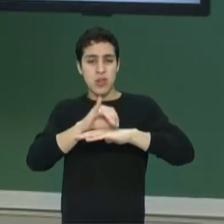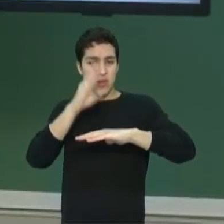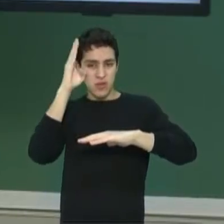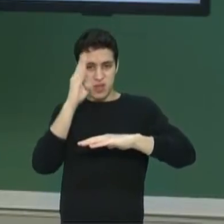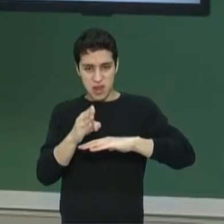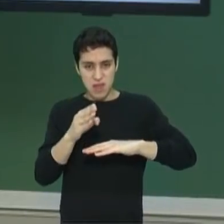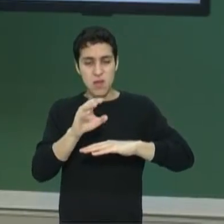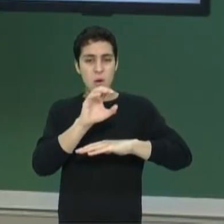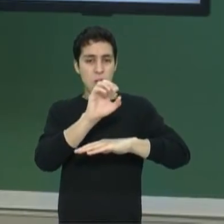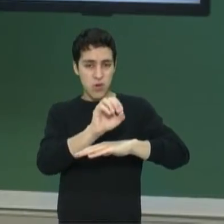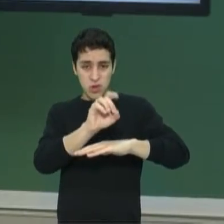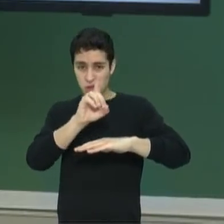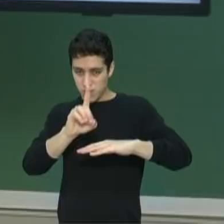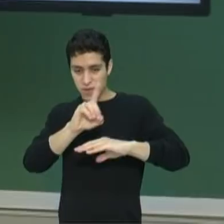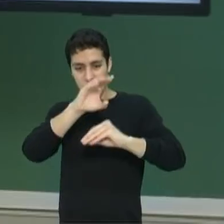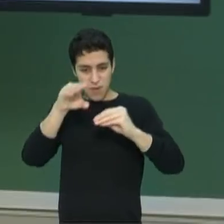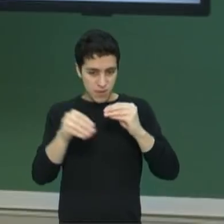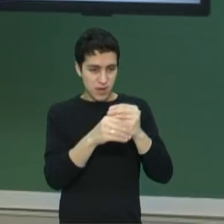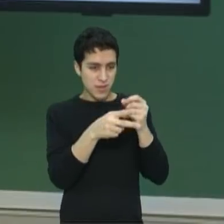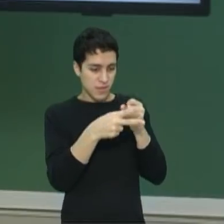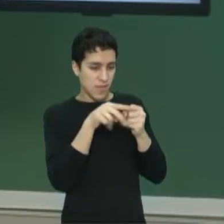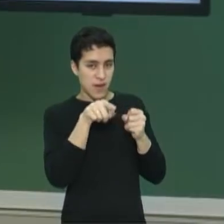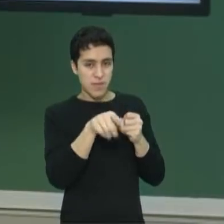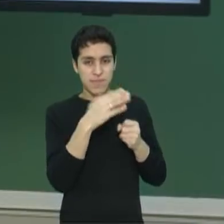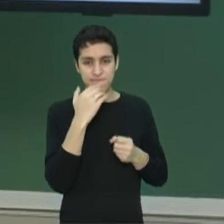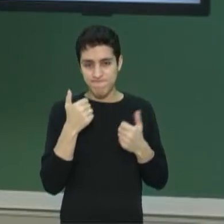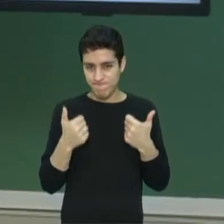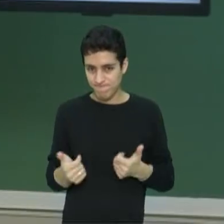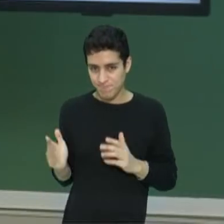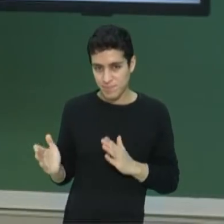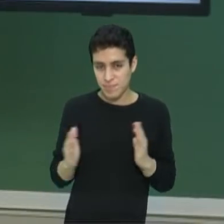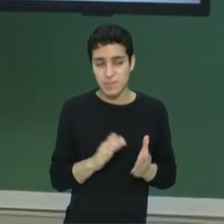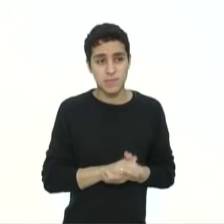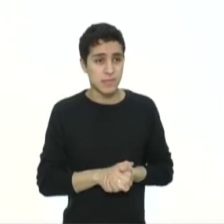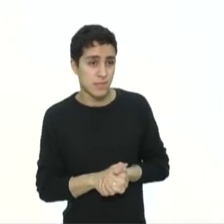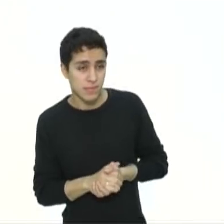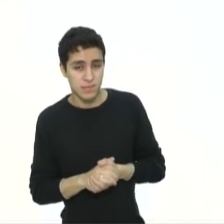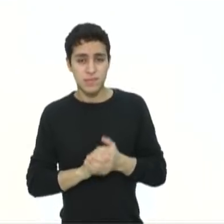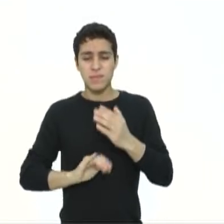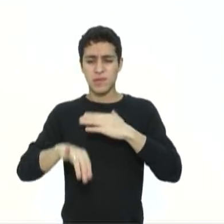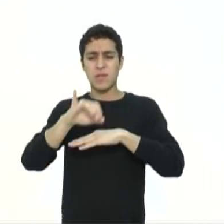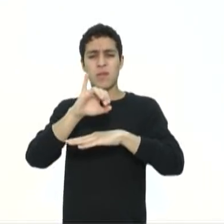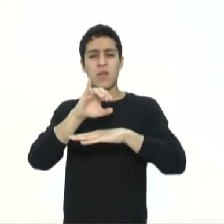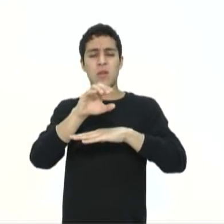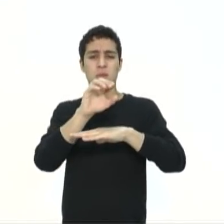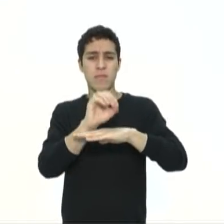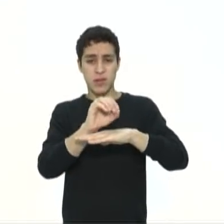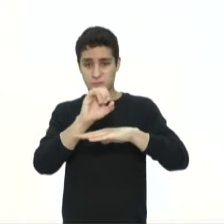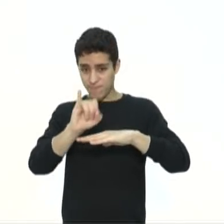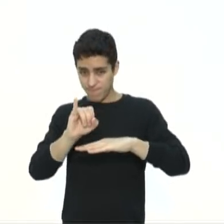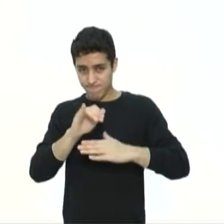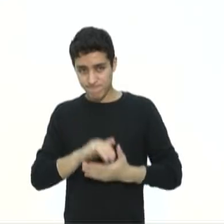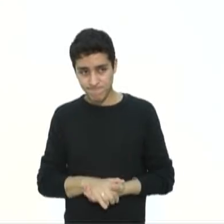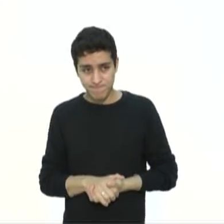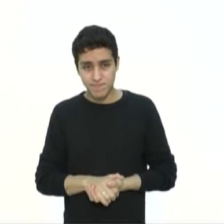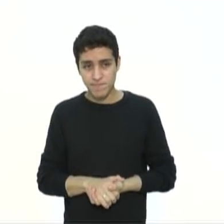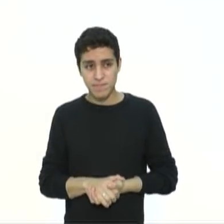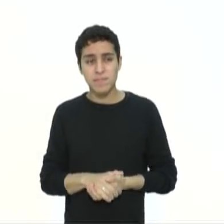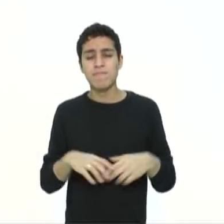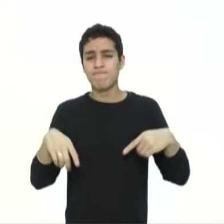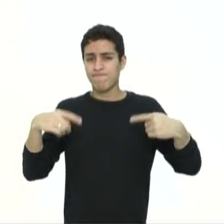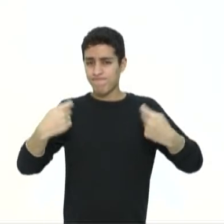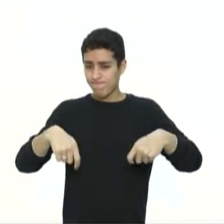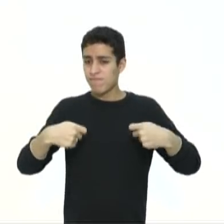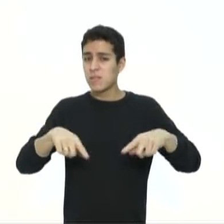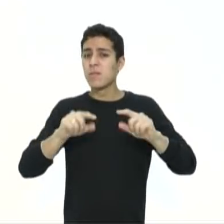é esse o complemento do verbo comer aqui. E o objeto indireto, pessoal? Vamos ver. O objeto indireto precisa